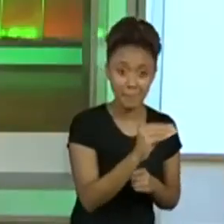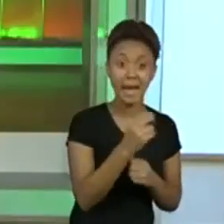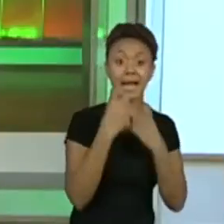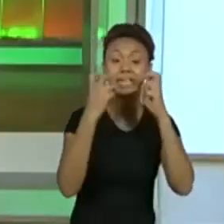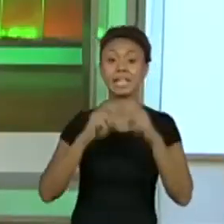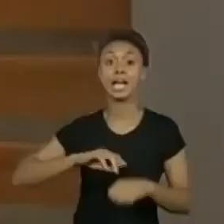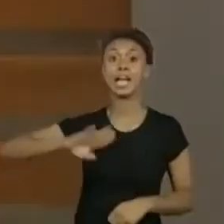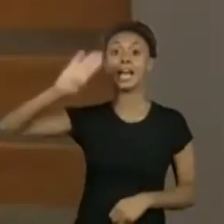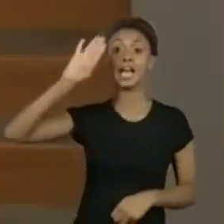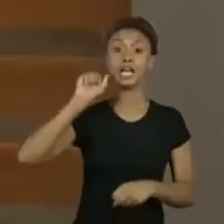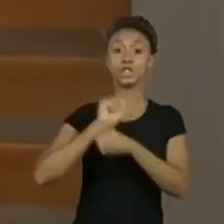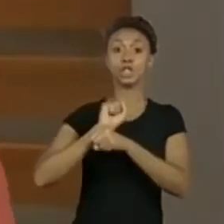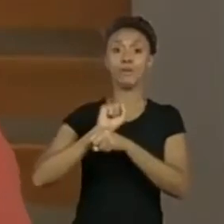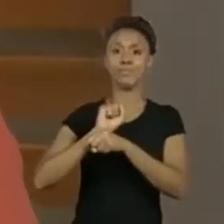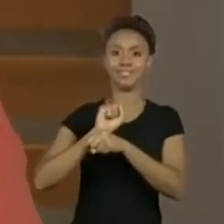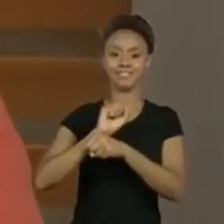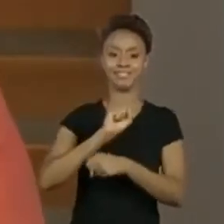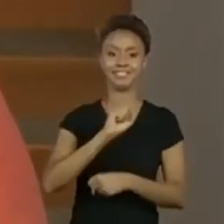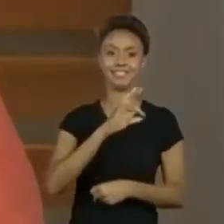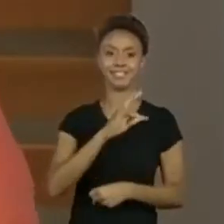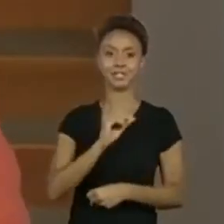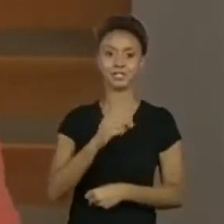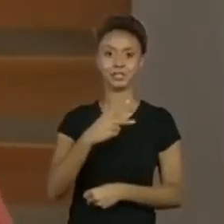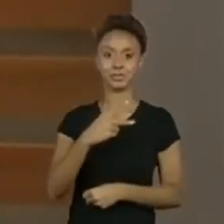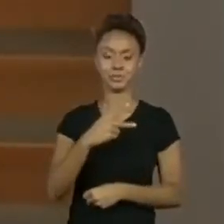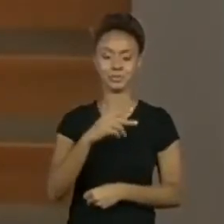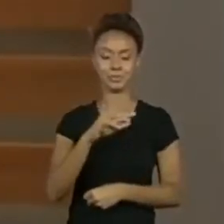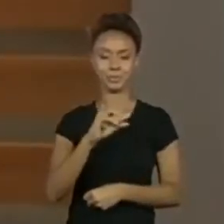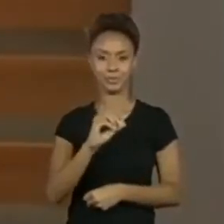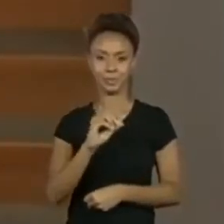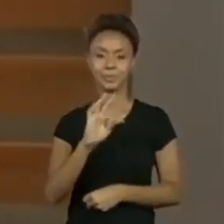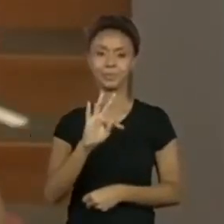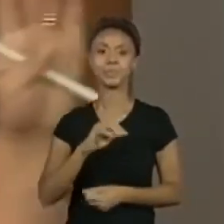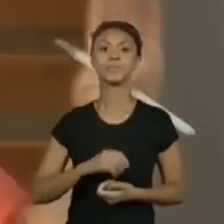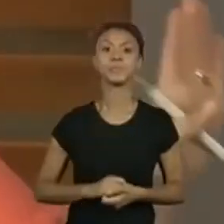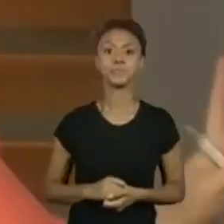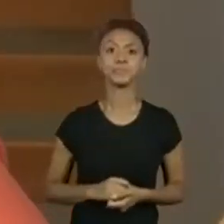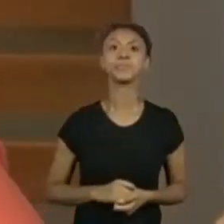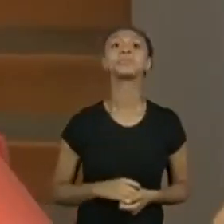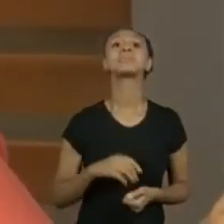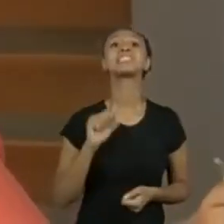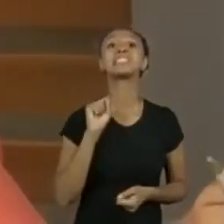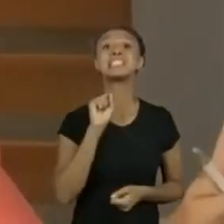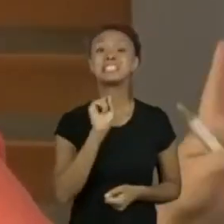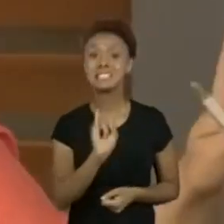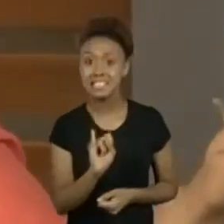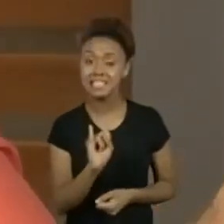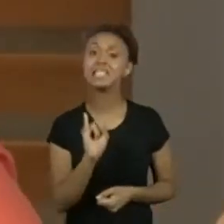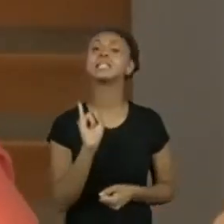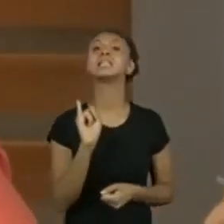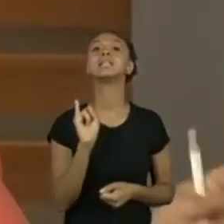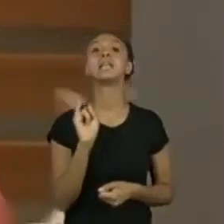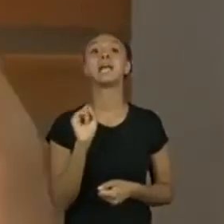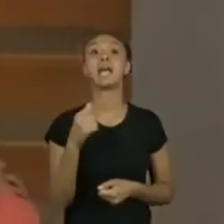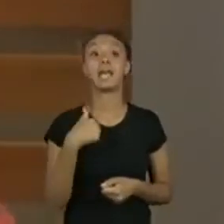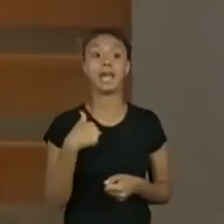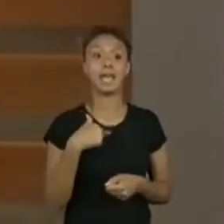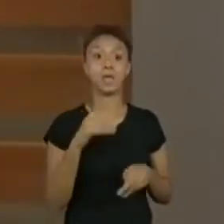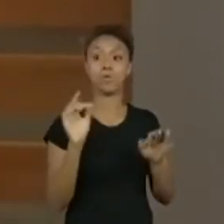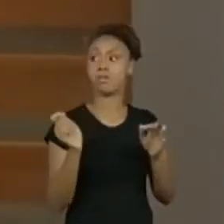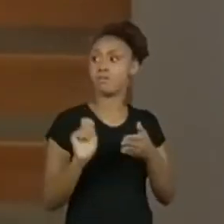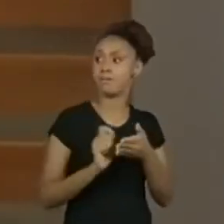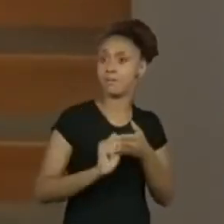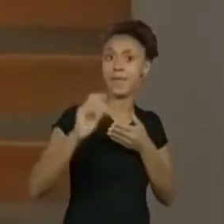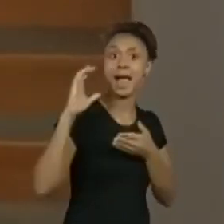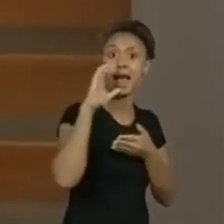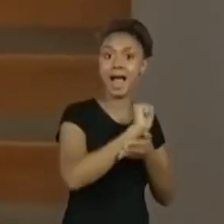Stop. Então, preste atenção. A hora que, se eu gritar stop, a professora Kelly para de escrever. Se ela gritar stop, eu paro